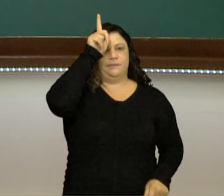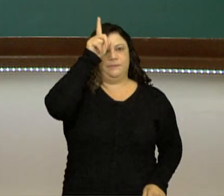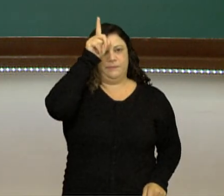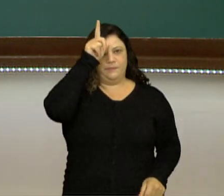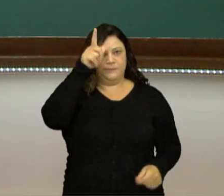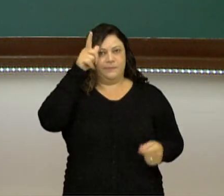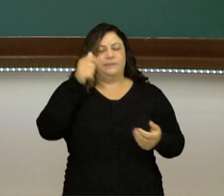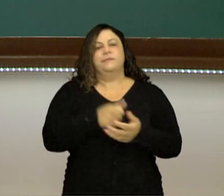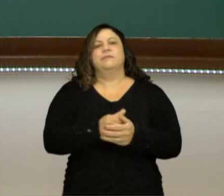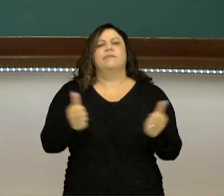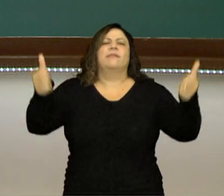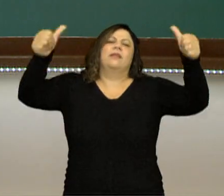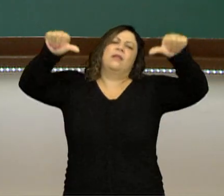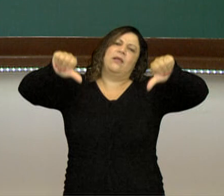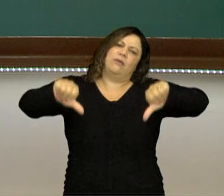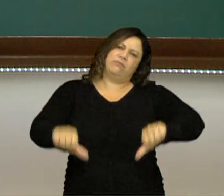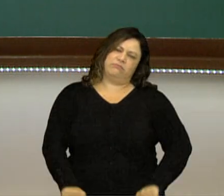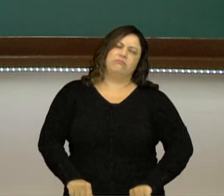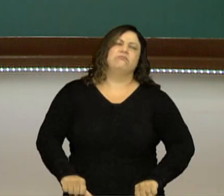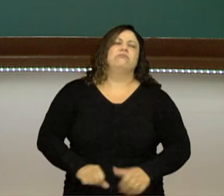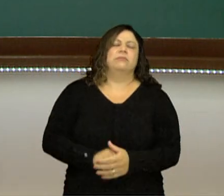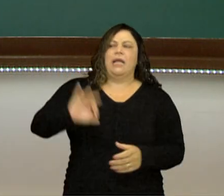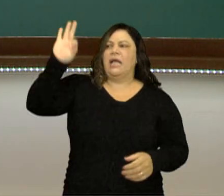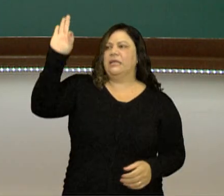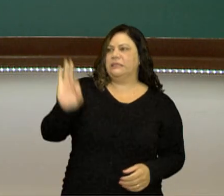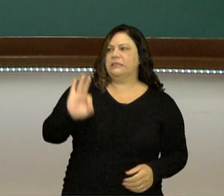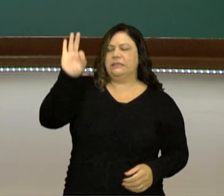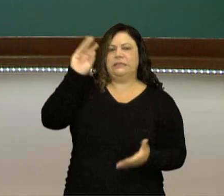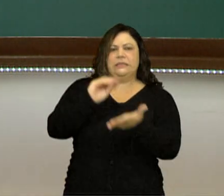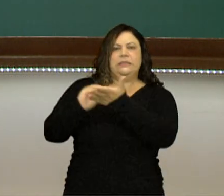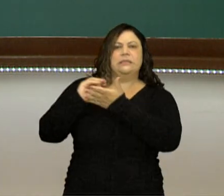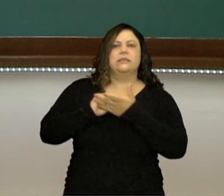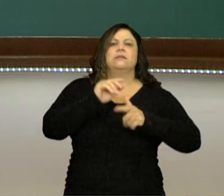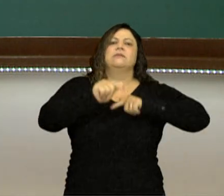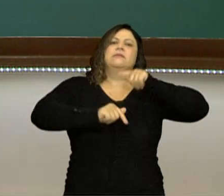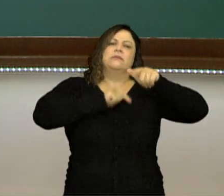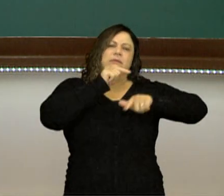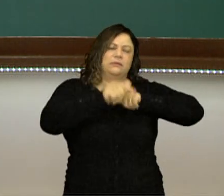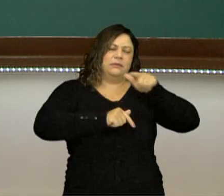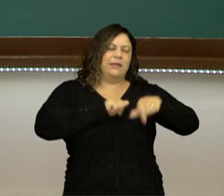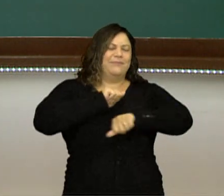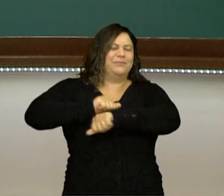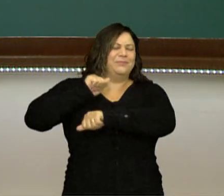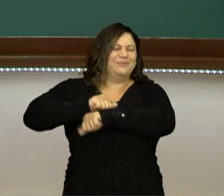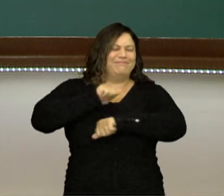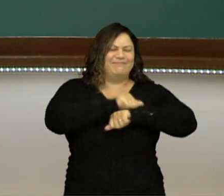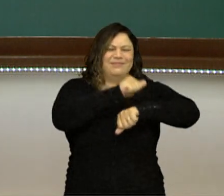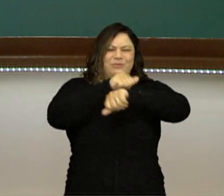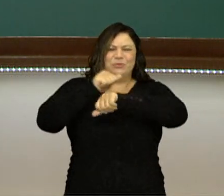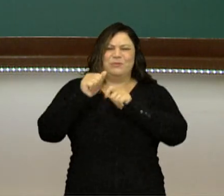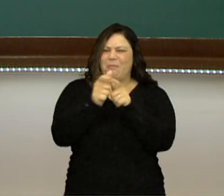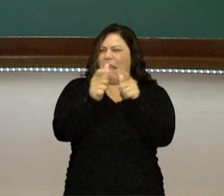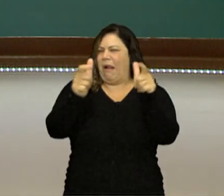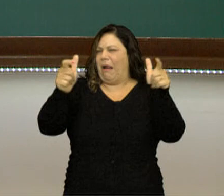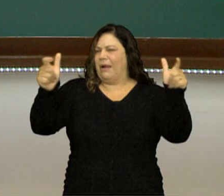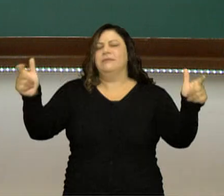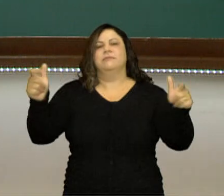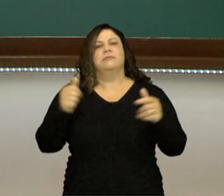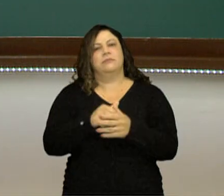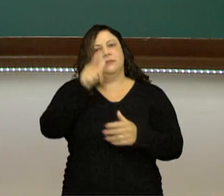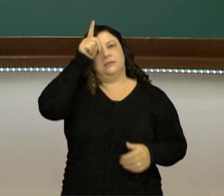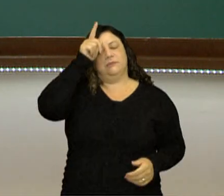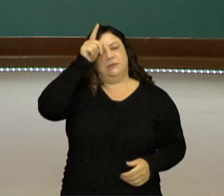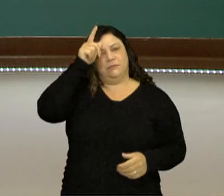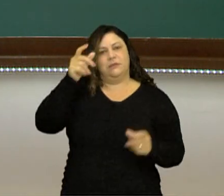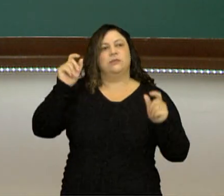grande inflação, grande taxa de desemprego e um grande aumento da pobreza na Alemanha. Em 1919, quando o Kaiser